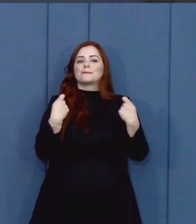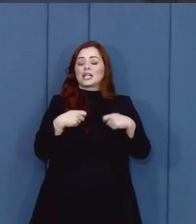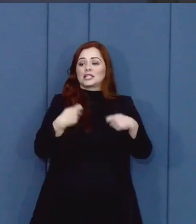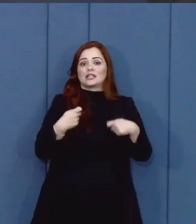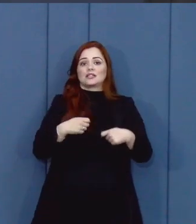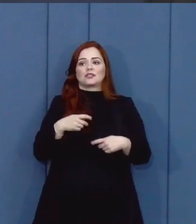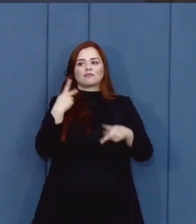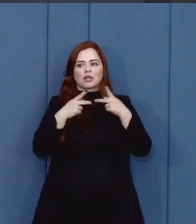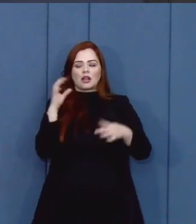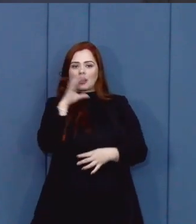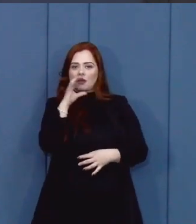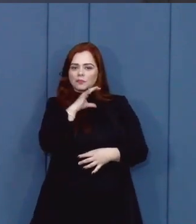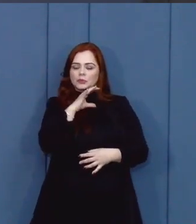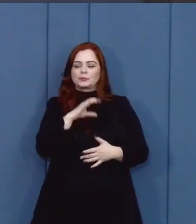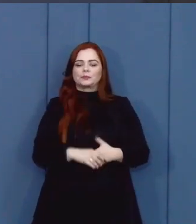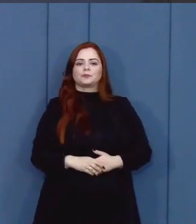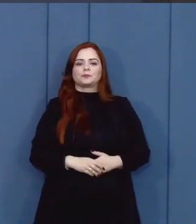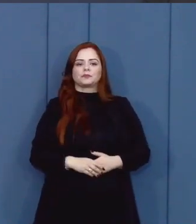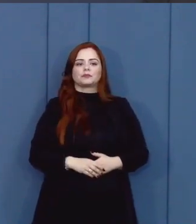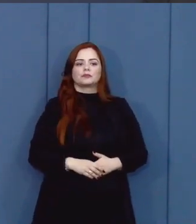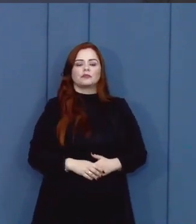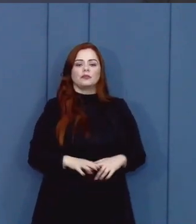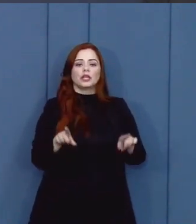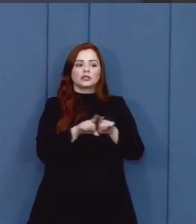breve, conciso e também